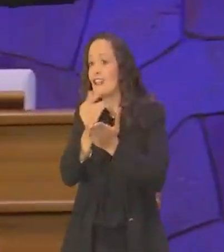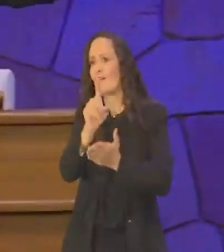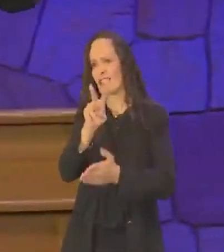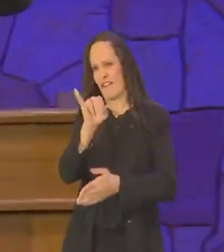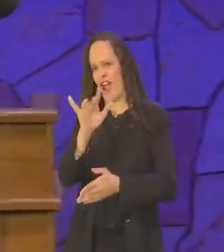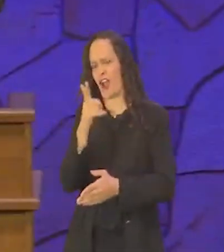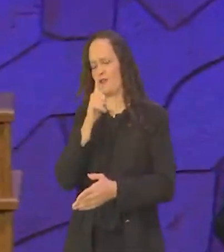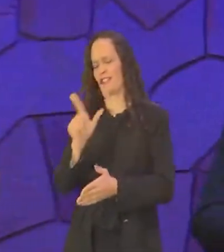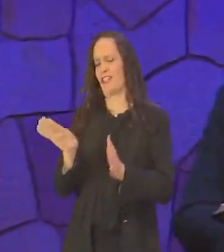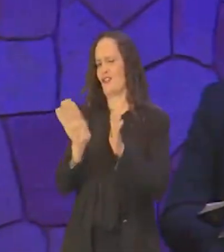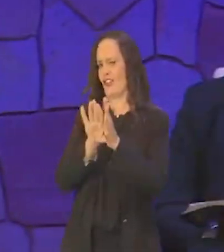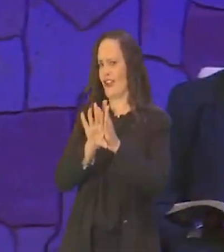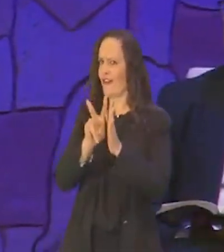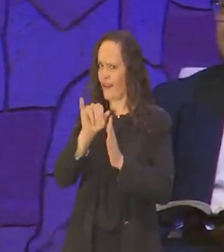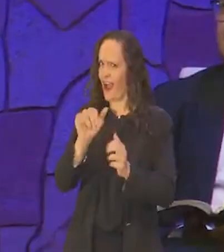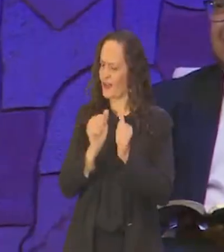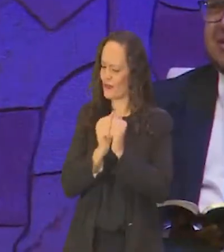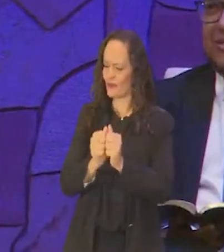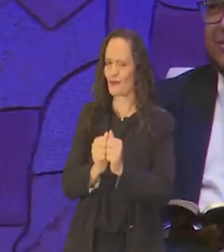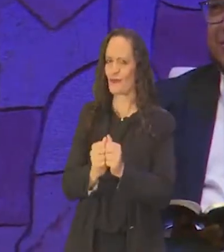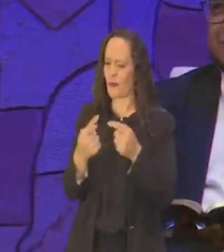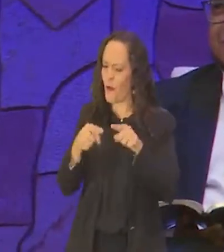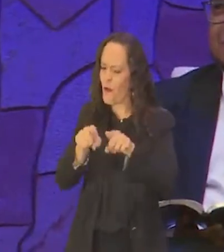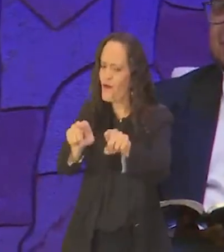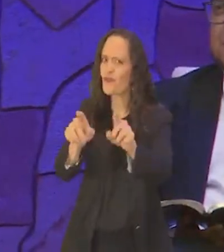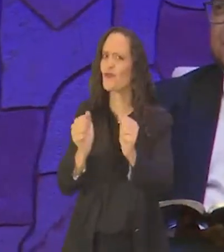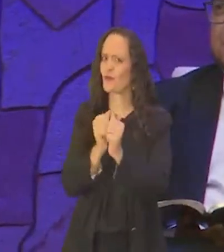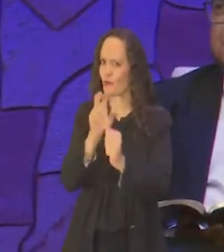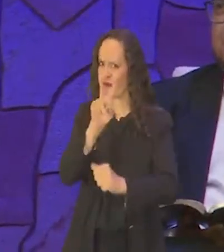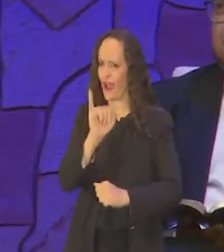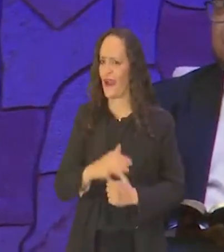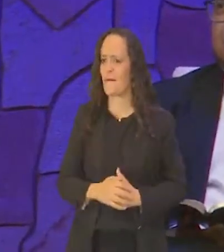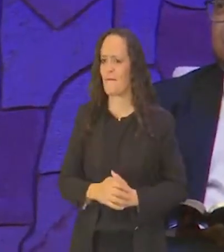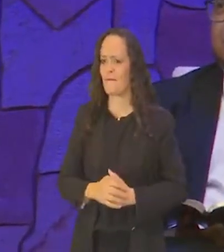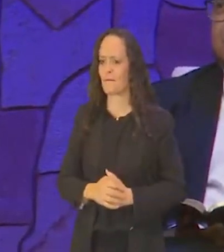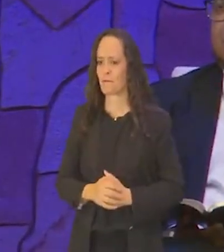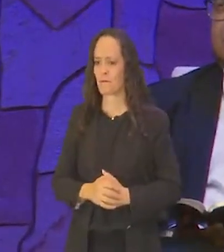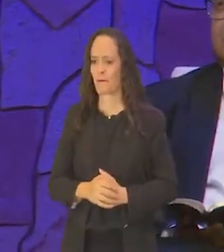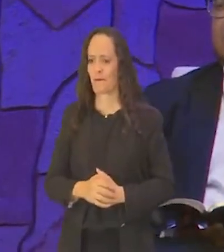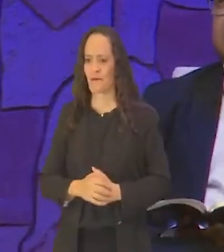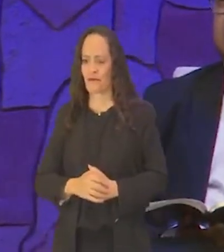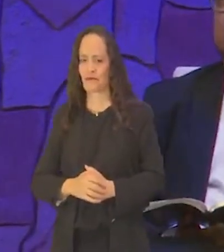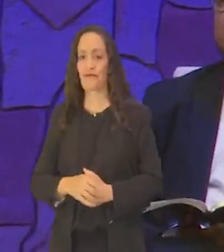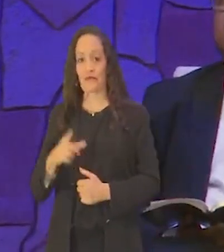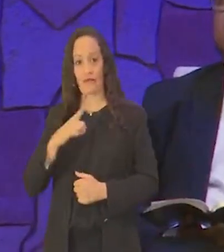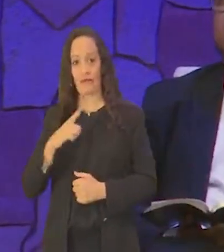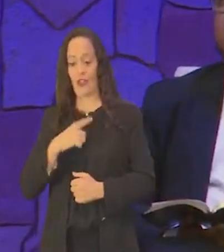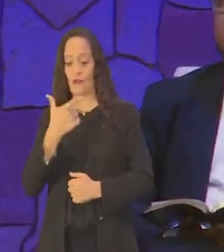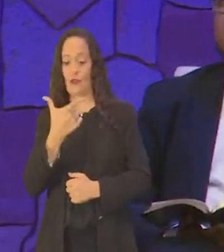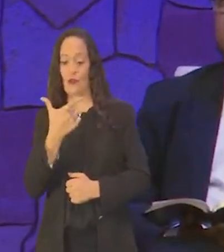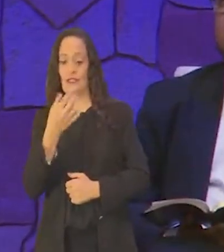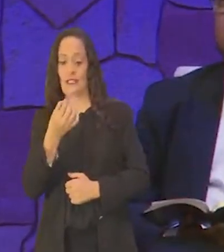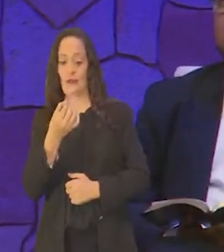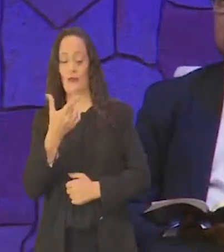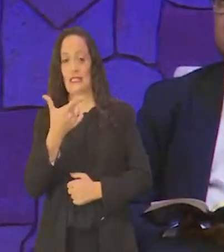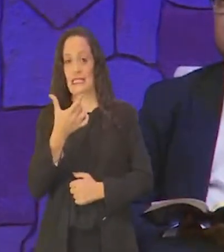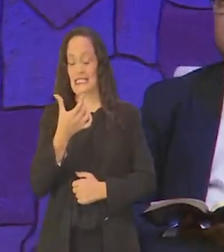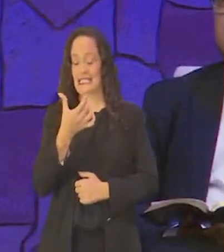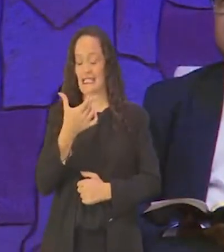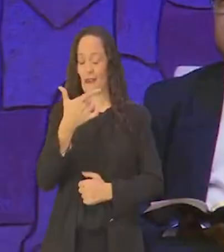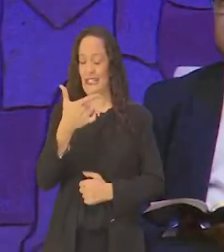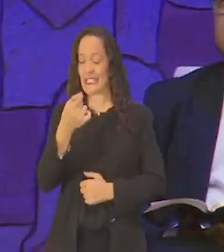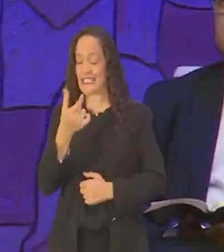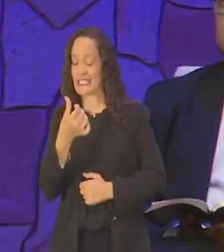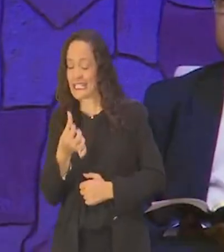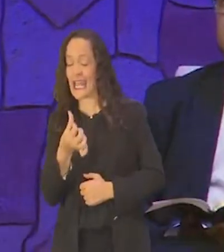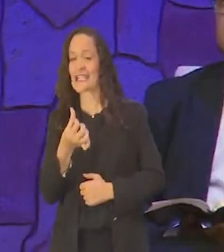conseguir chegar junto com a classe. Foram 206 irmãos presentes na escola bíblica.